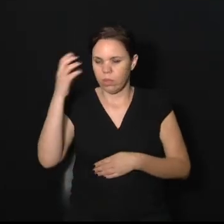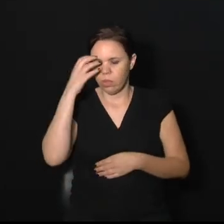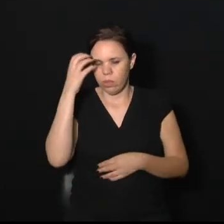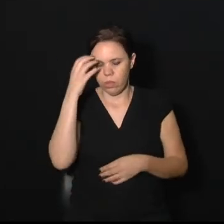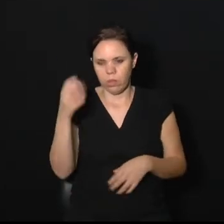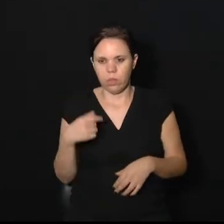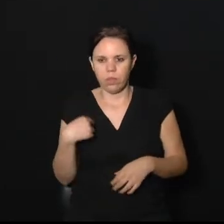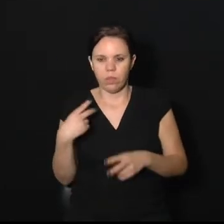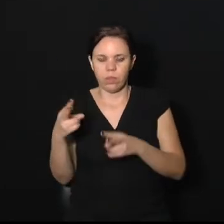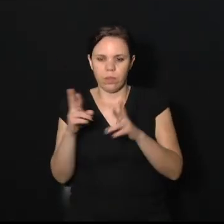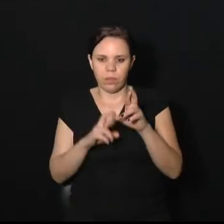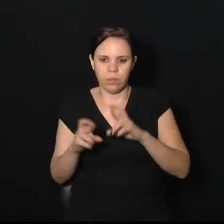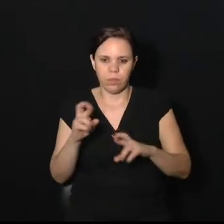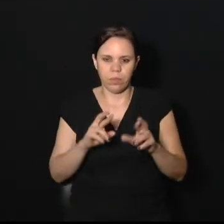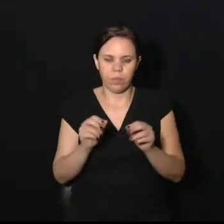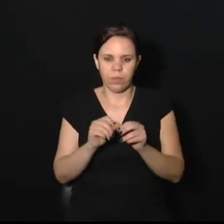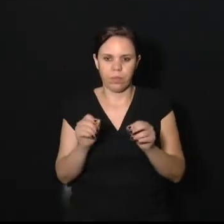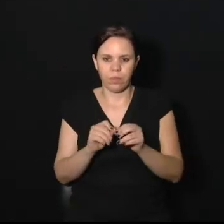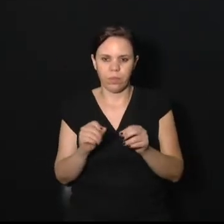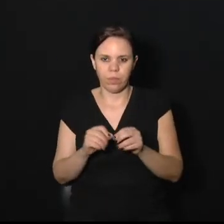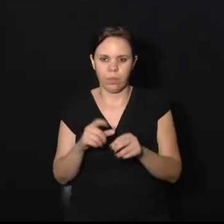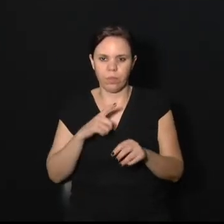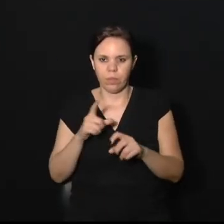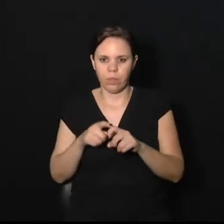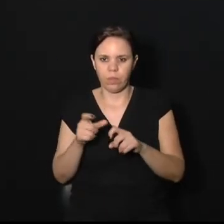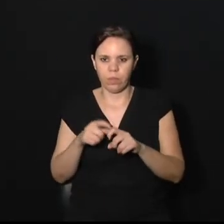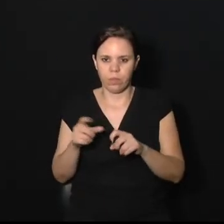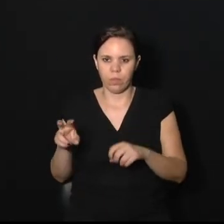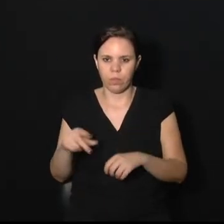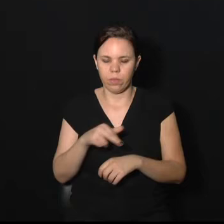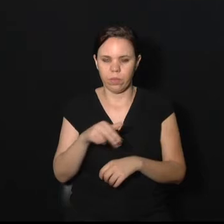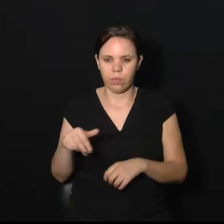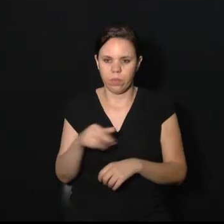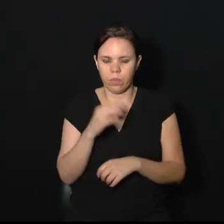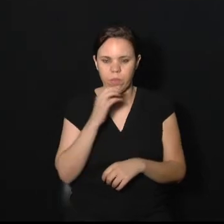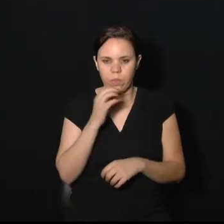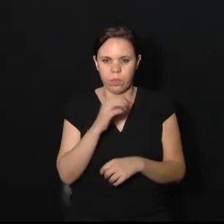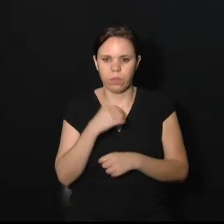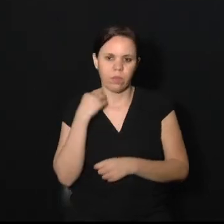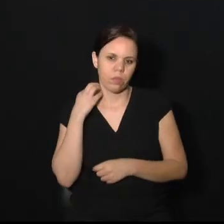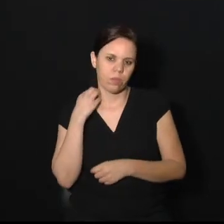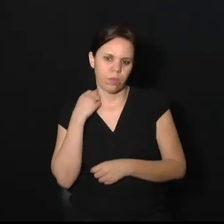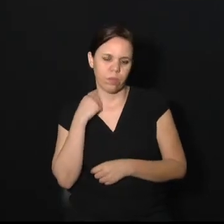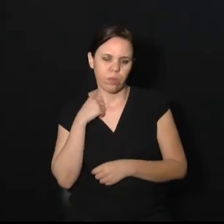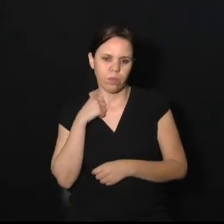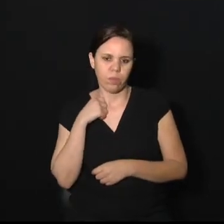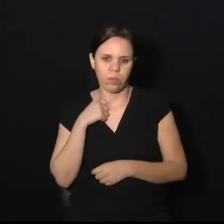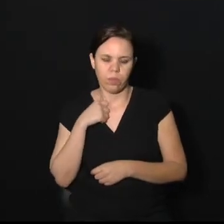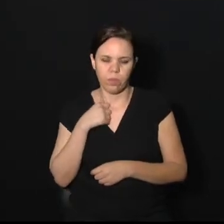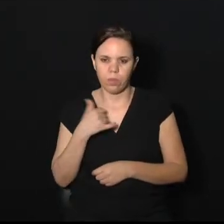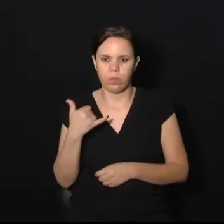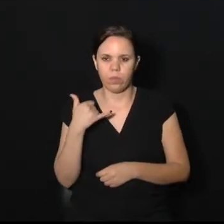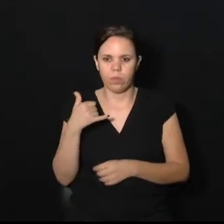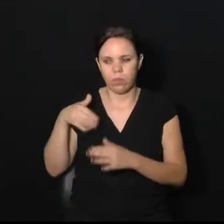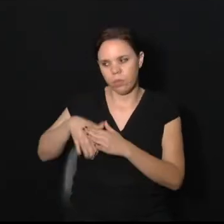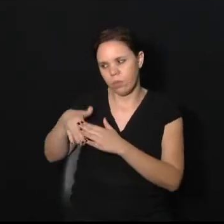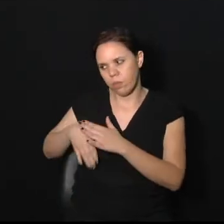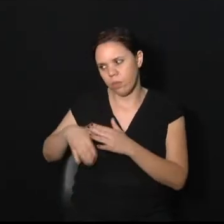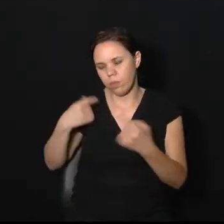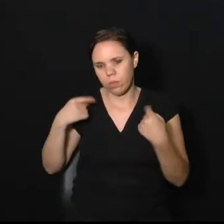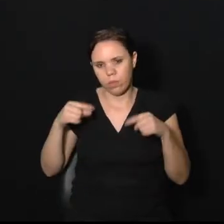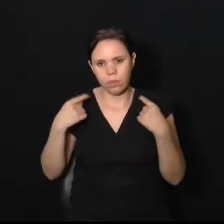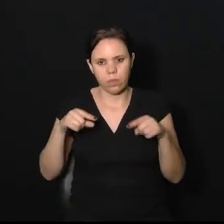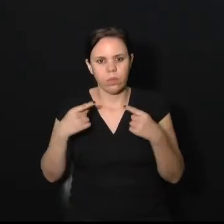Lagoa do Taquaral. Provavelmente devia ter um médico correndo ali também, muito próximo. Então, assim, todo mundo anda com o celular, ouvindo música,